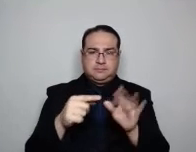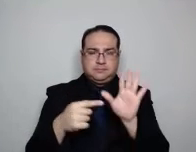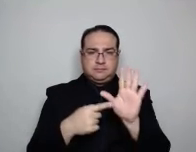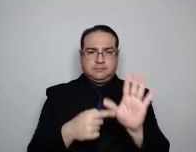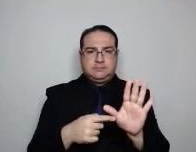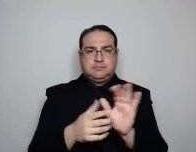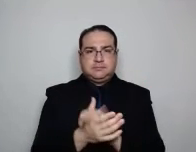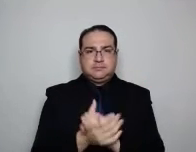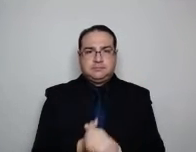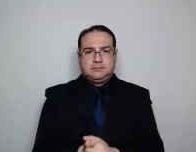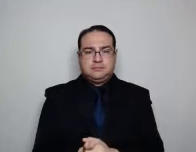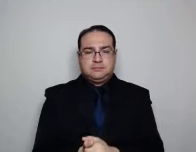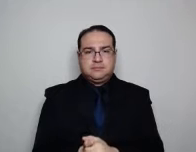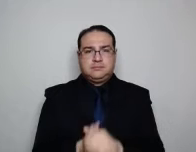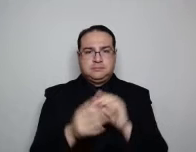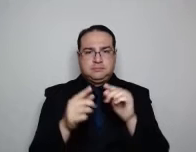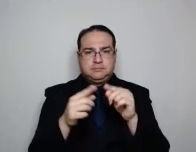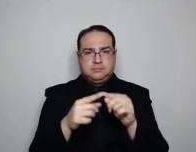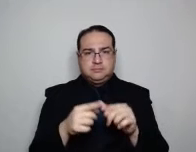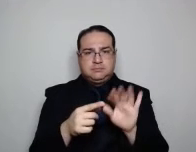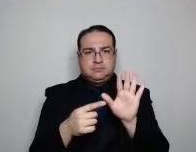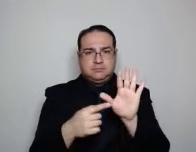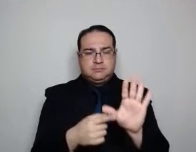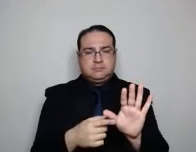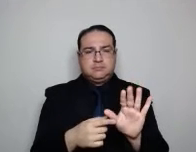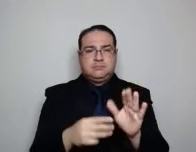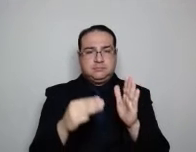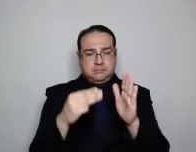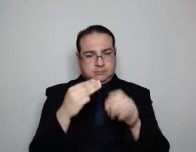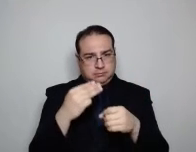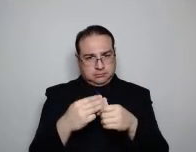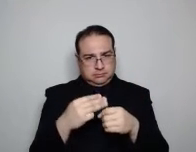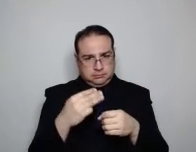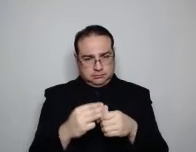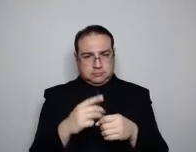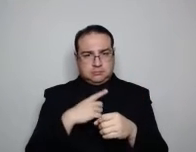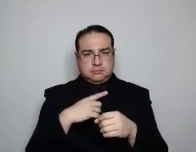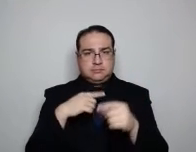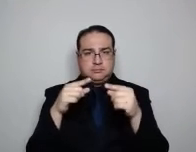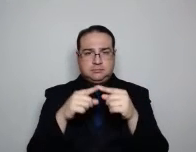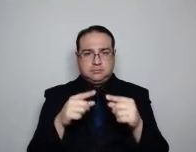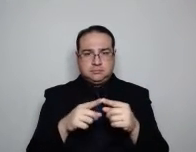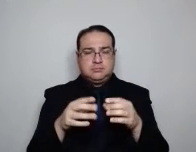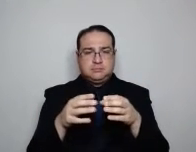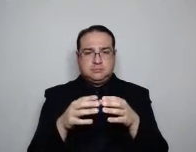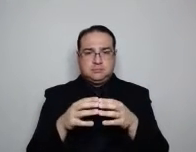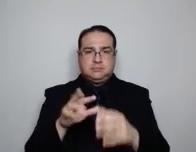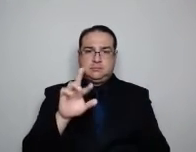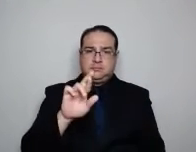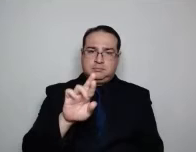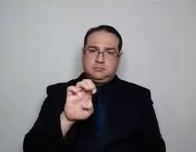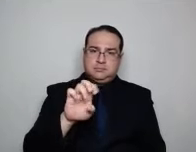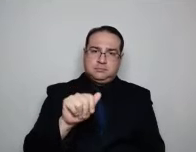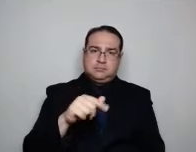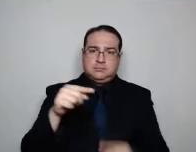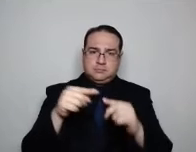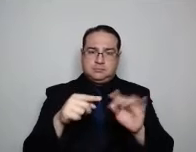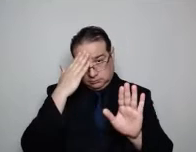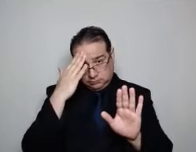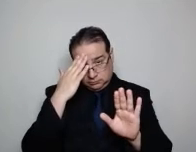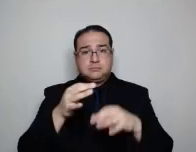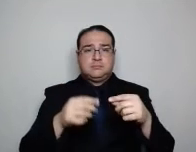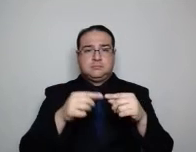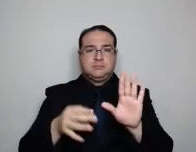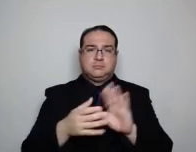ser consideradas como justas e devidas para serem igualmente providas. E com base